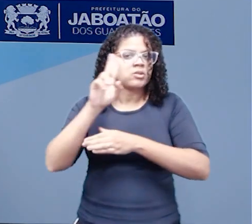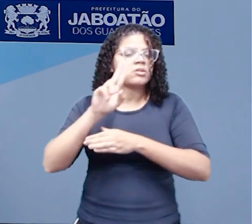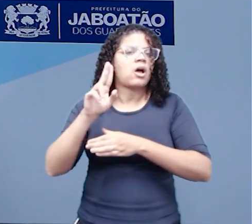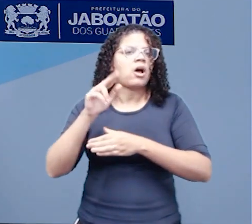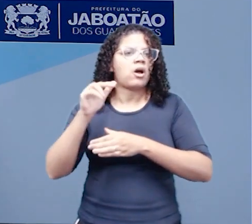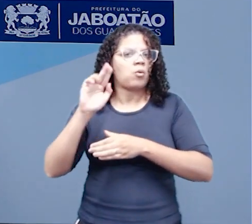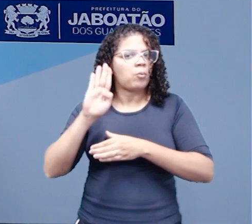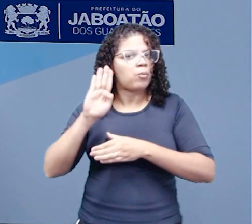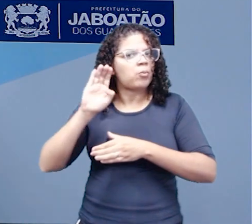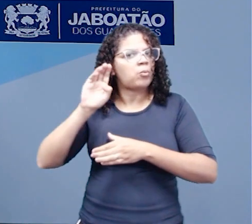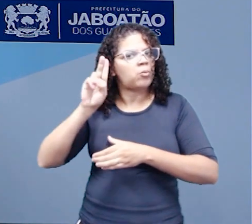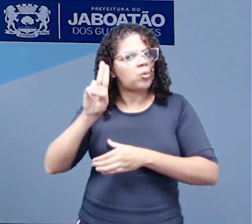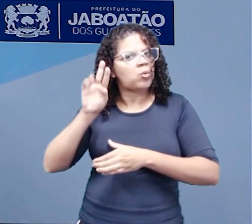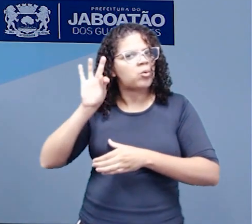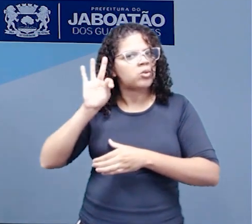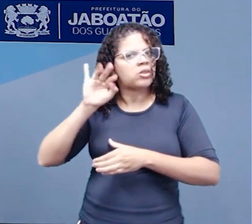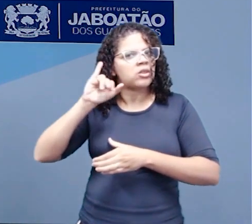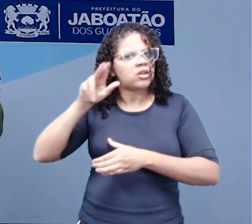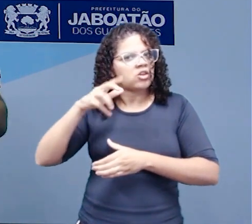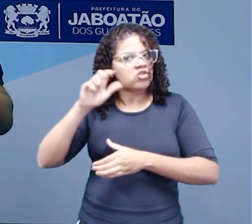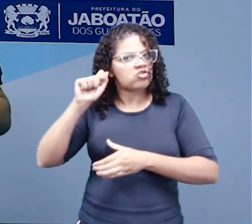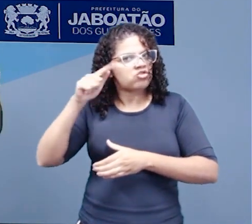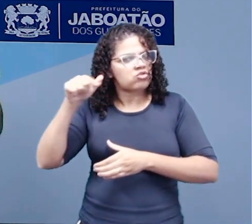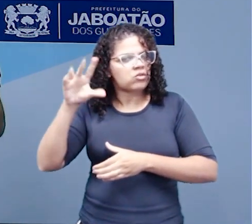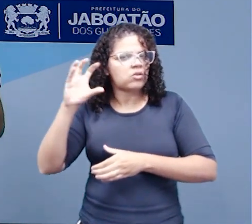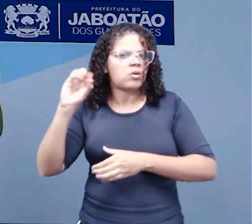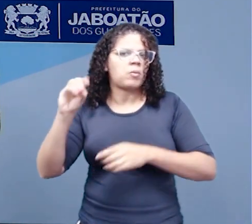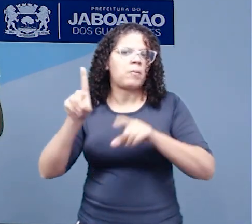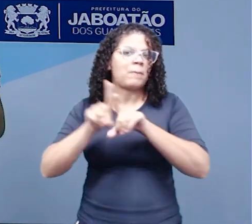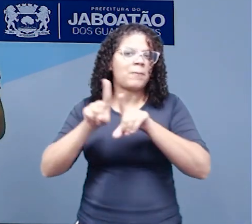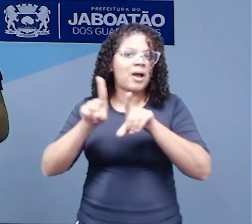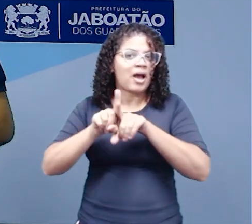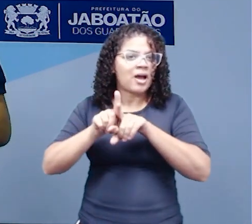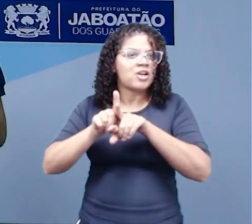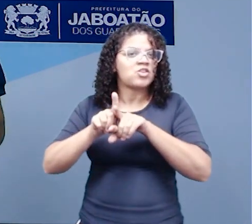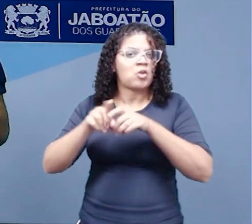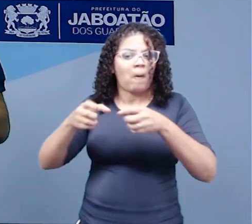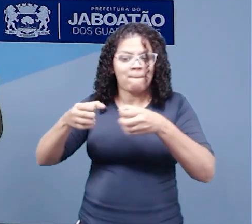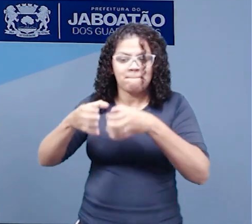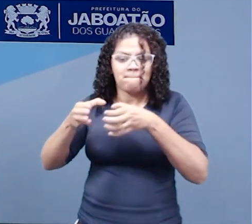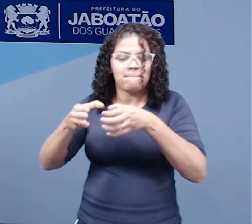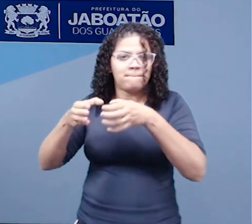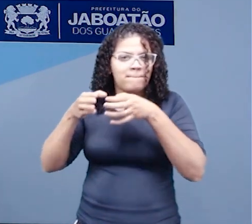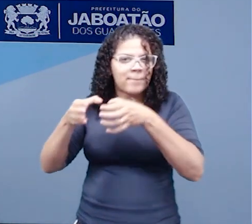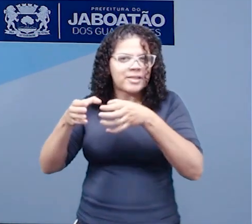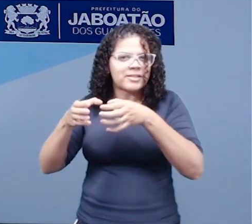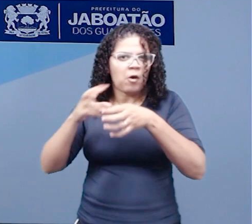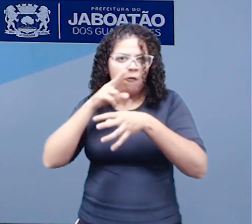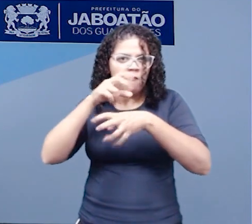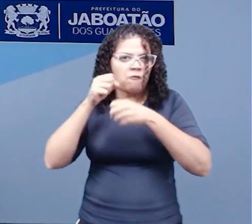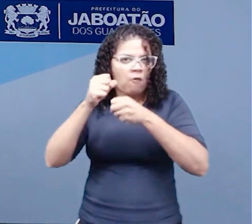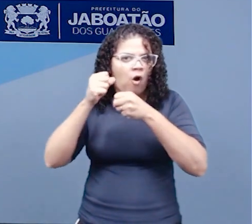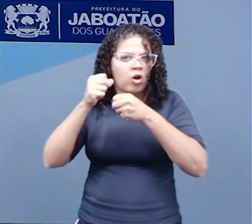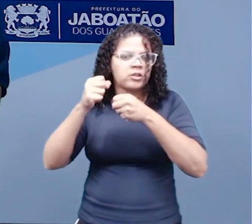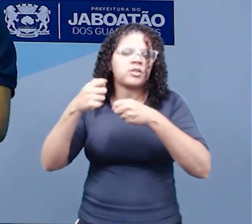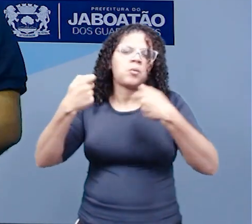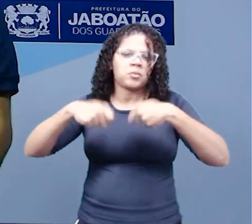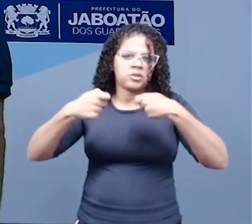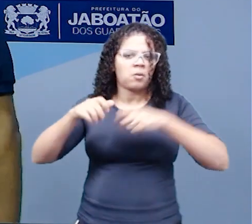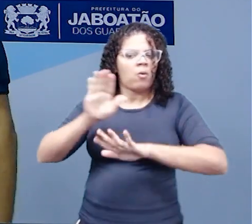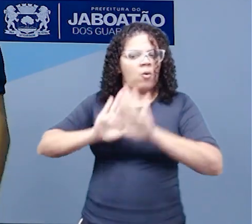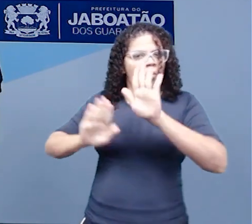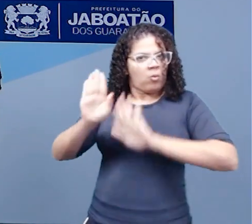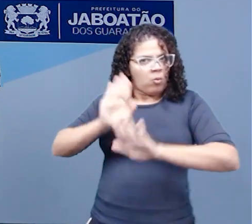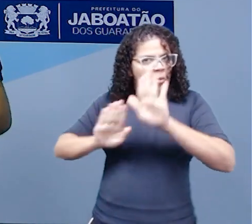gás inflamável e porque ele está sob uma pressão muito forte. Então é preciso que a gente tome cuidado quando manusear com